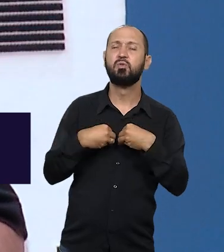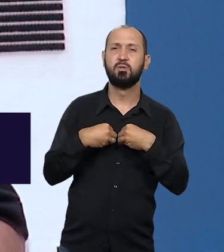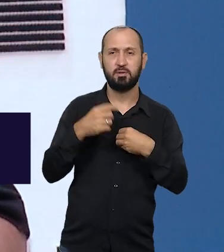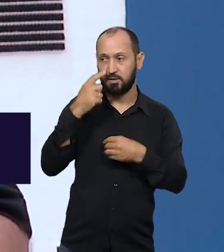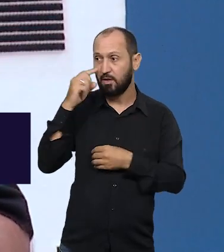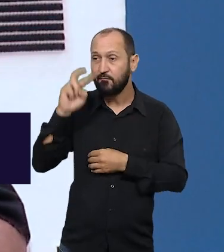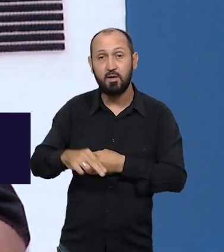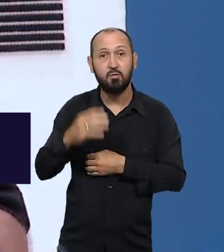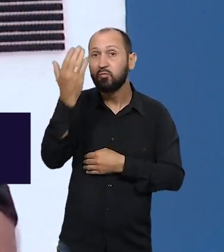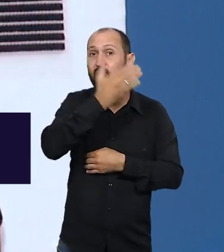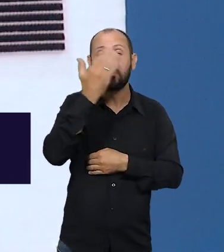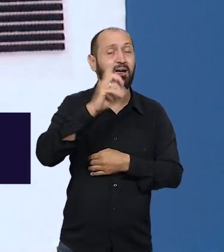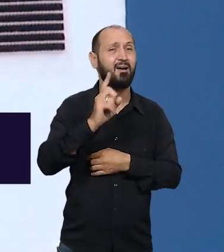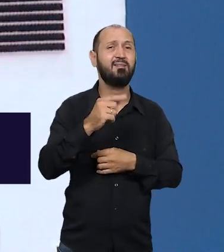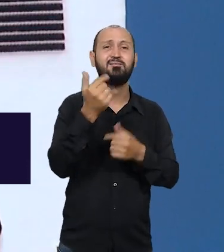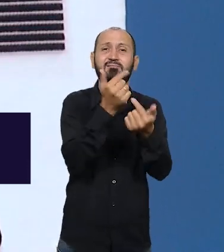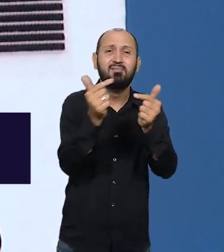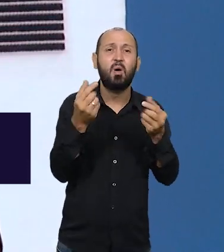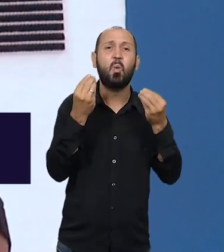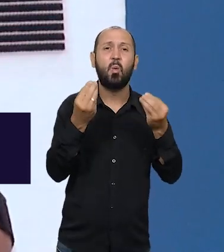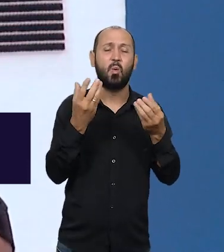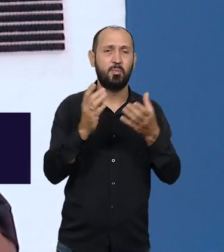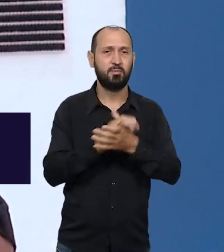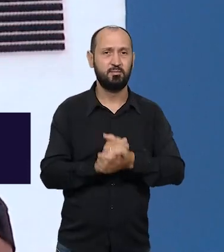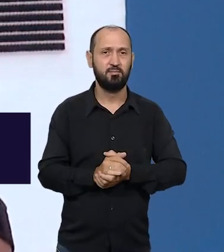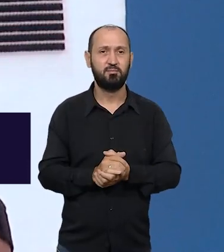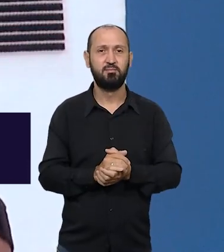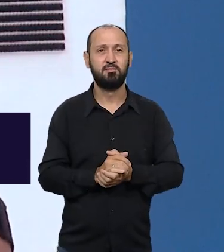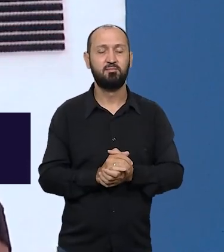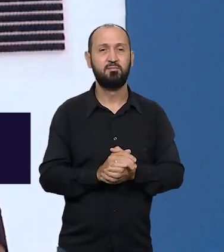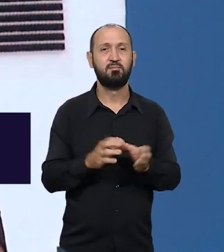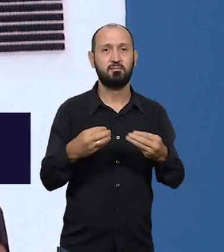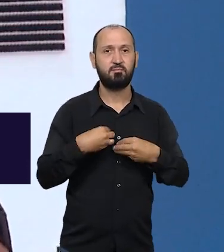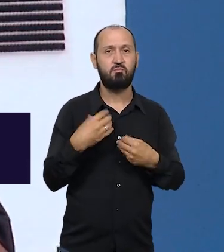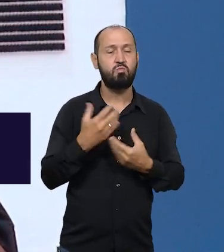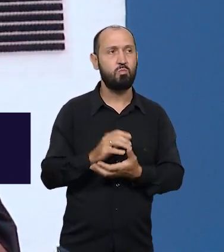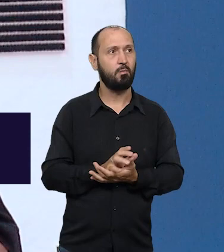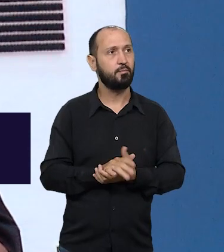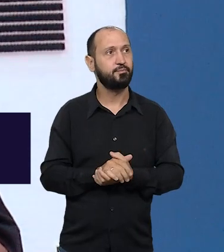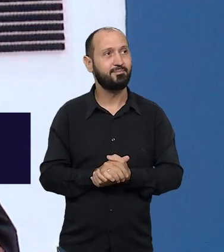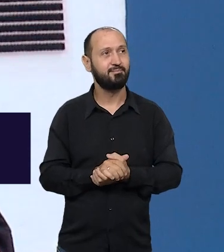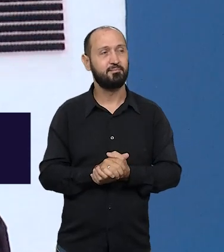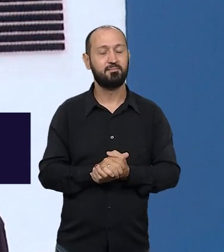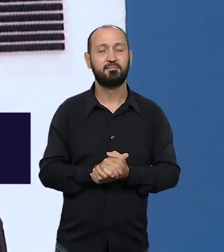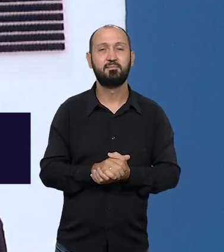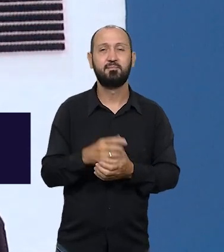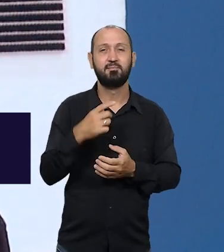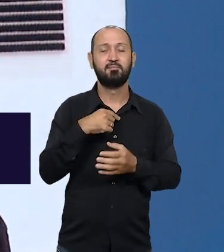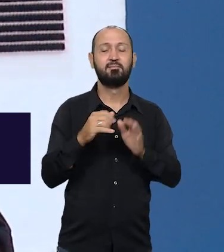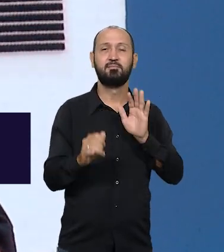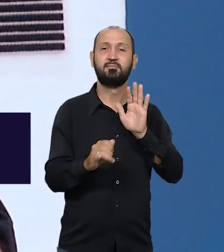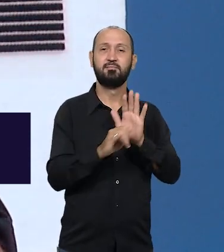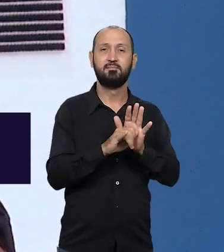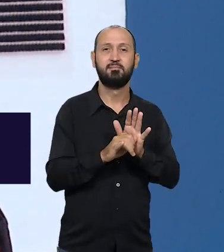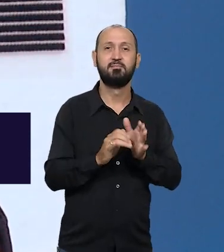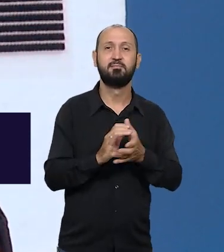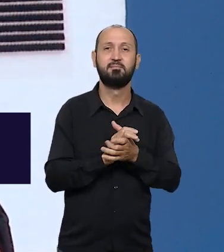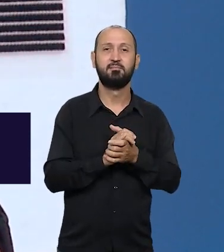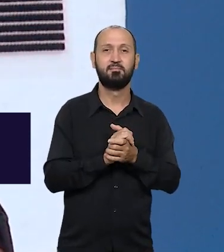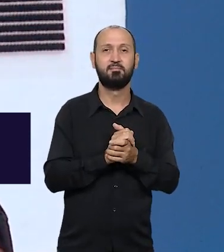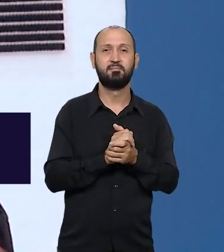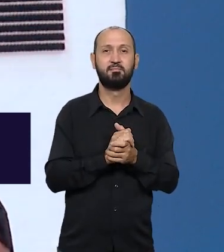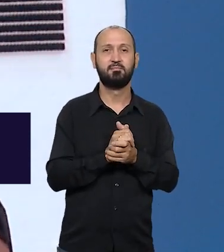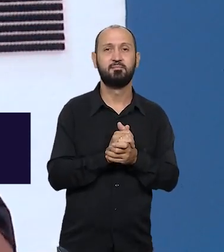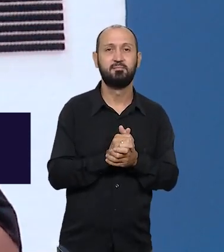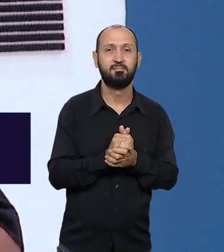uma condição, o autista não tem cara. Então eu tenho que buscar me identificar para que todos ao redor, inclusive a força